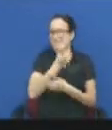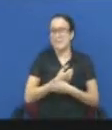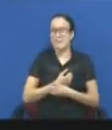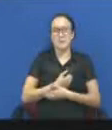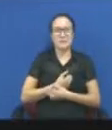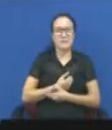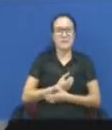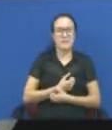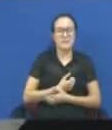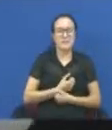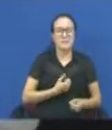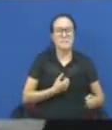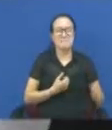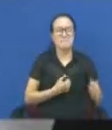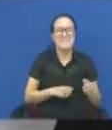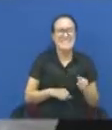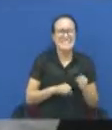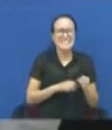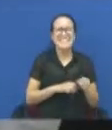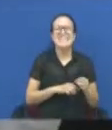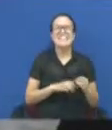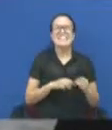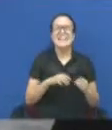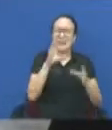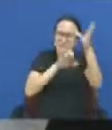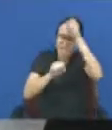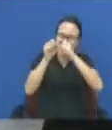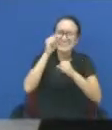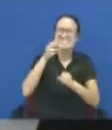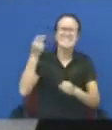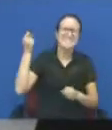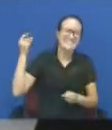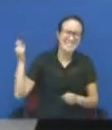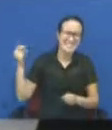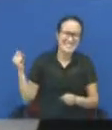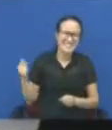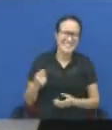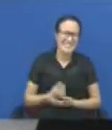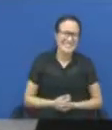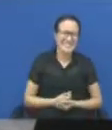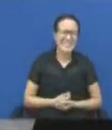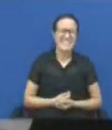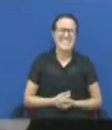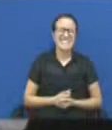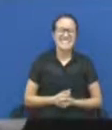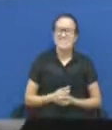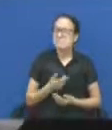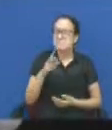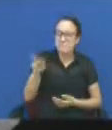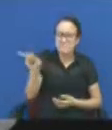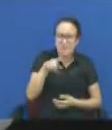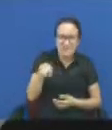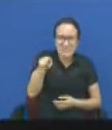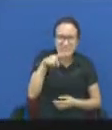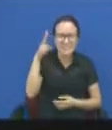eu tinha 11 anos, eu era aprendiz de sapateiro. Não sei se alguém lembra aqui,